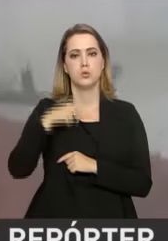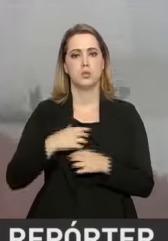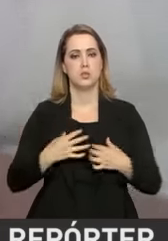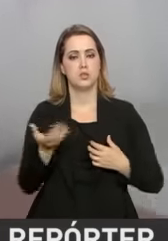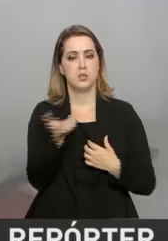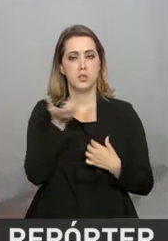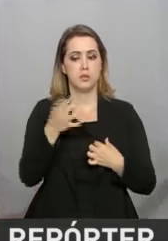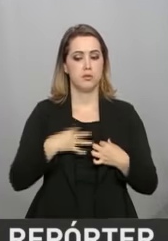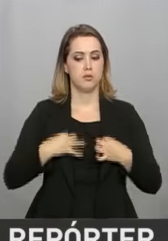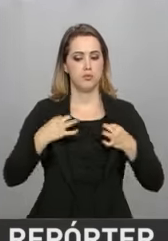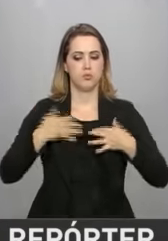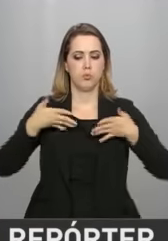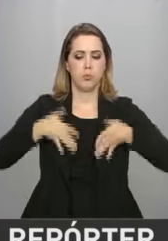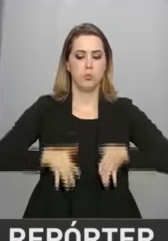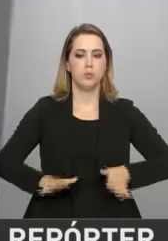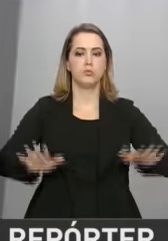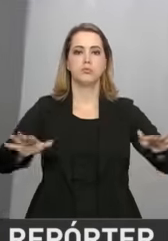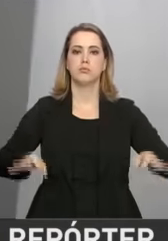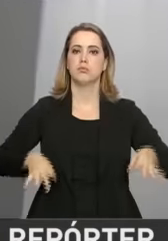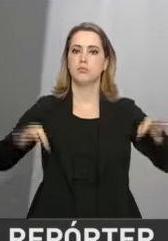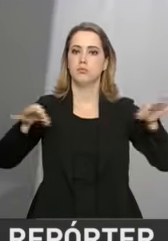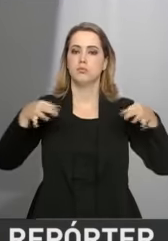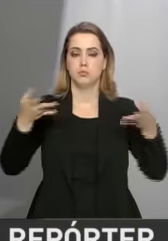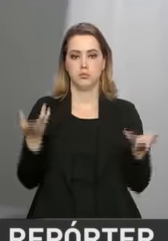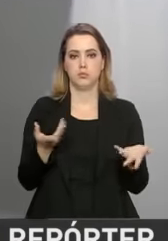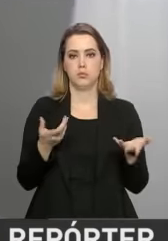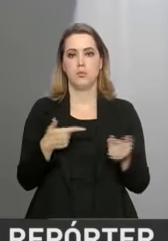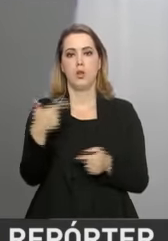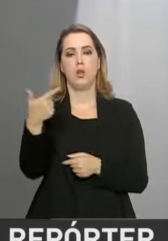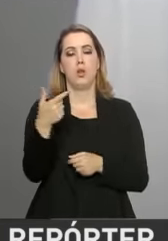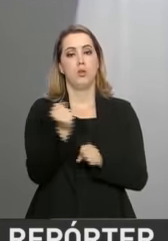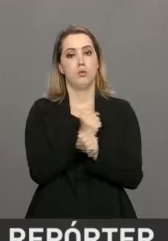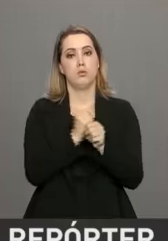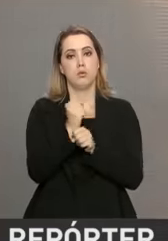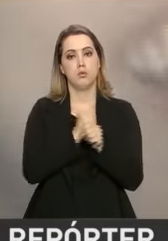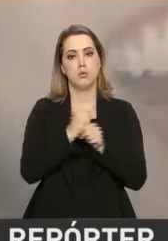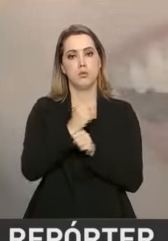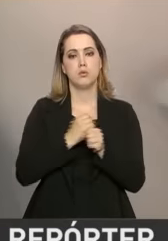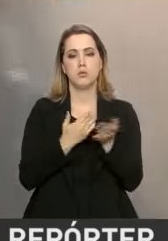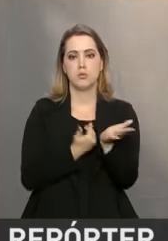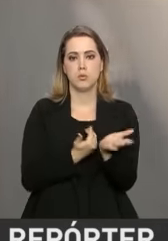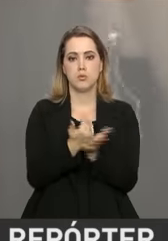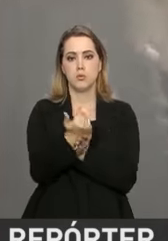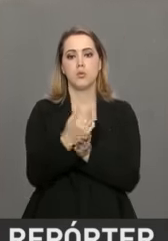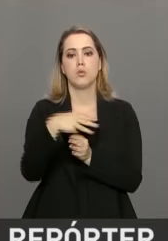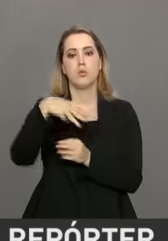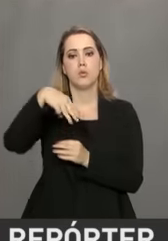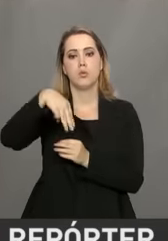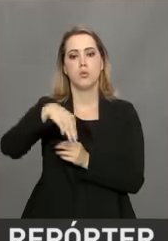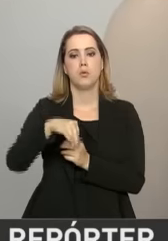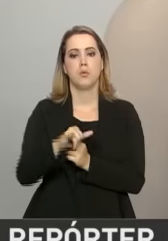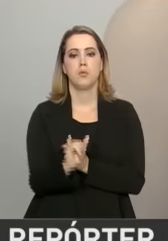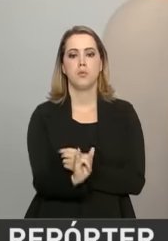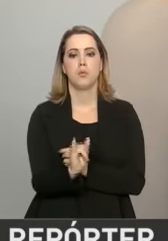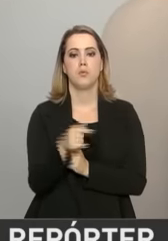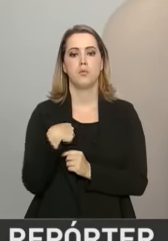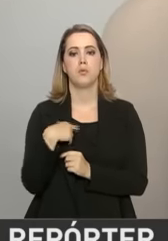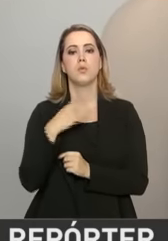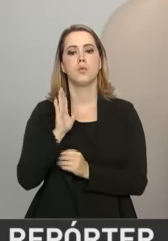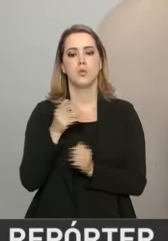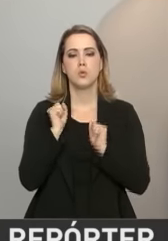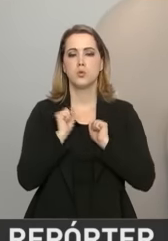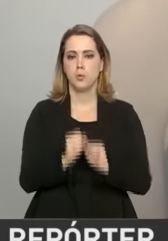A conquista do seu ateliê veio há 2 anos, quando saiu da informalidade e virou microempresária. Eu posso ter